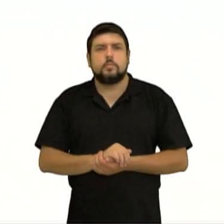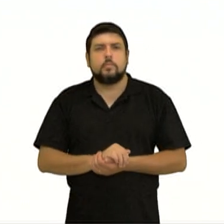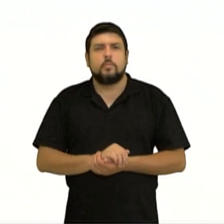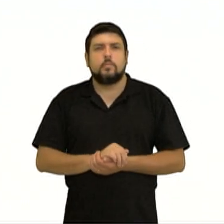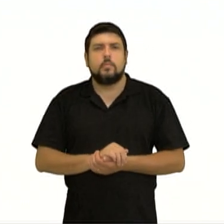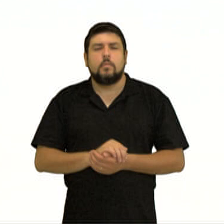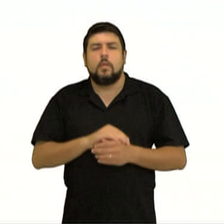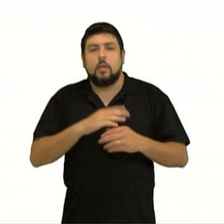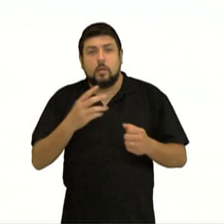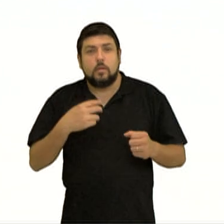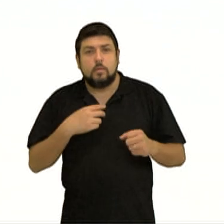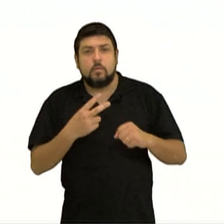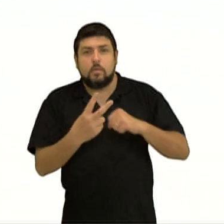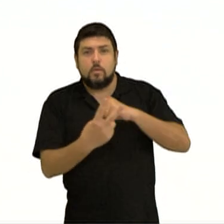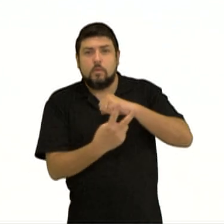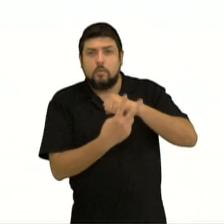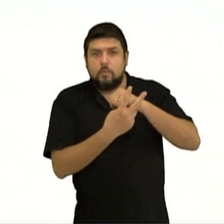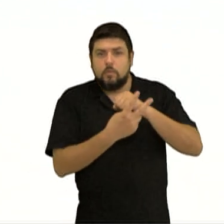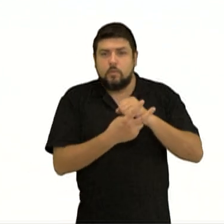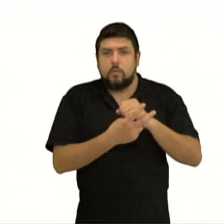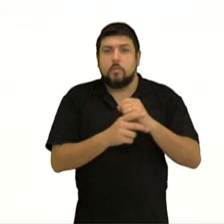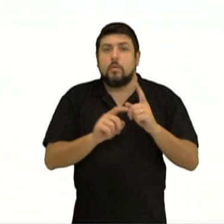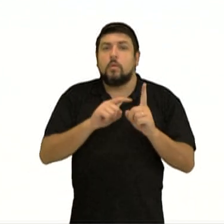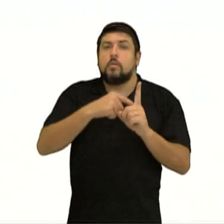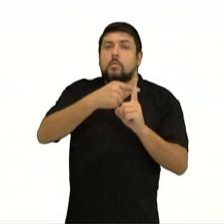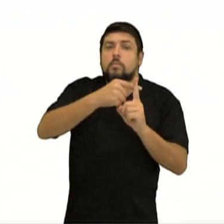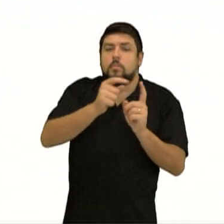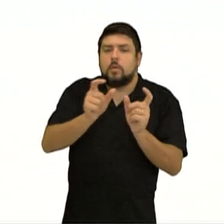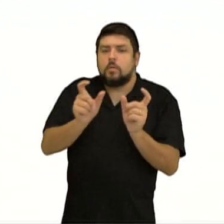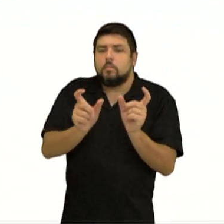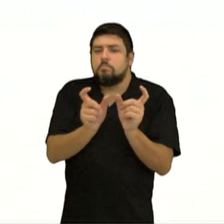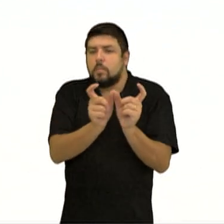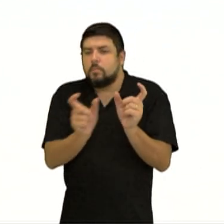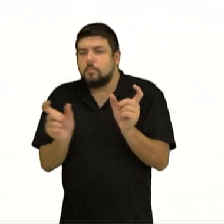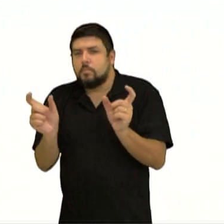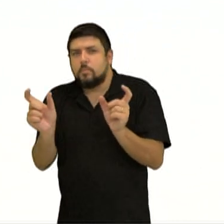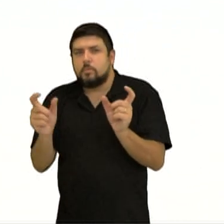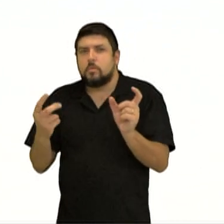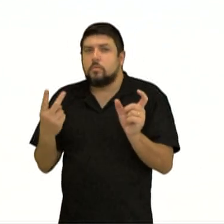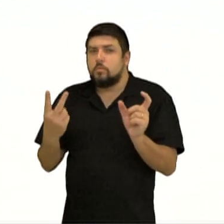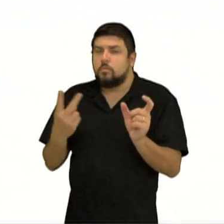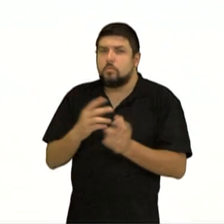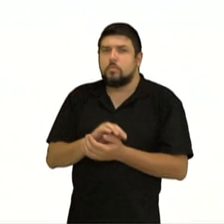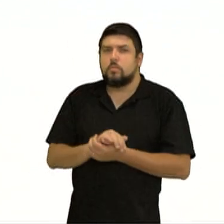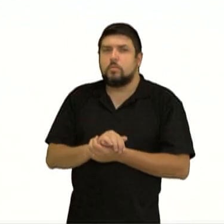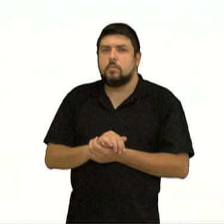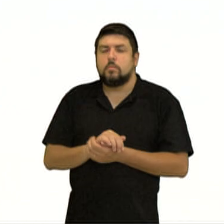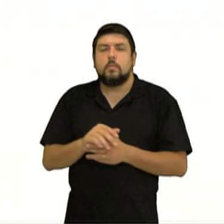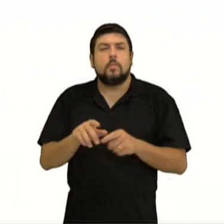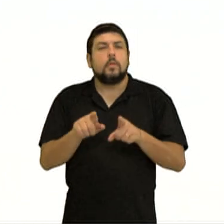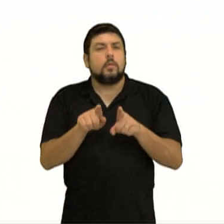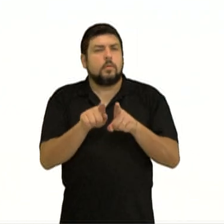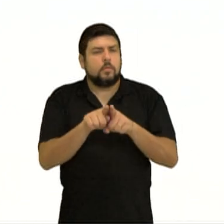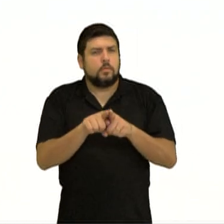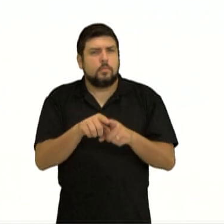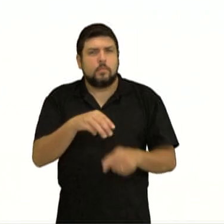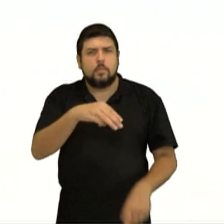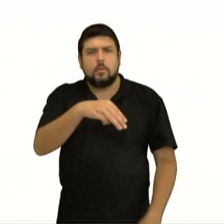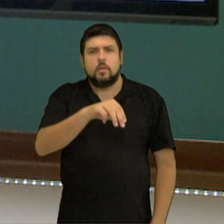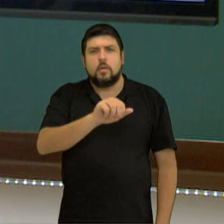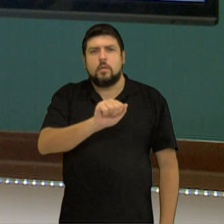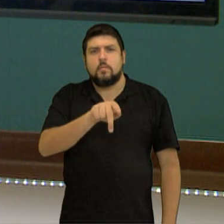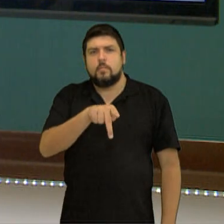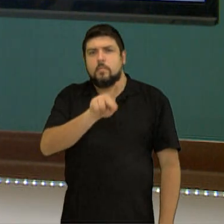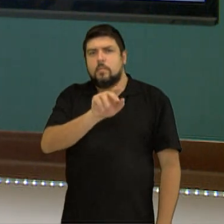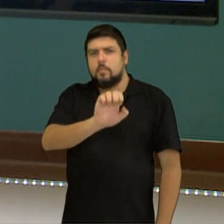um verbo e duas partículas juntas, também pode acontecer como aqui o exemplo. E outra coisa, o próprio make-up, vou utilizar aqui,